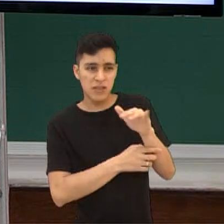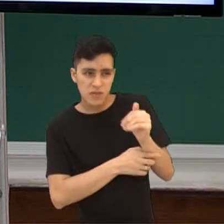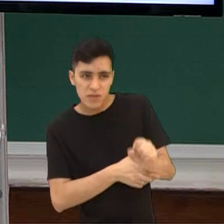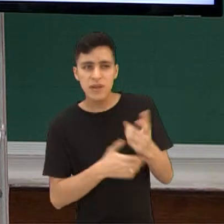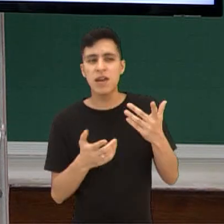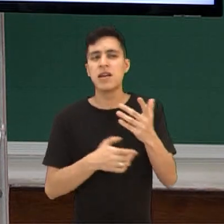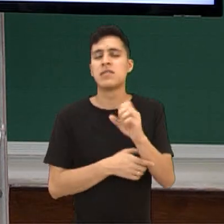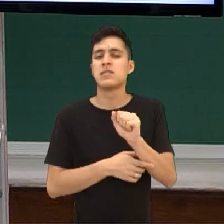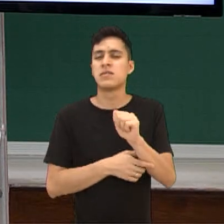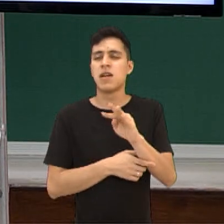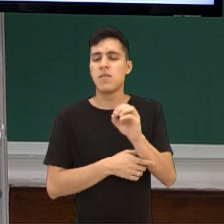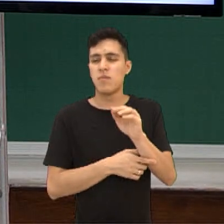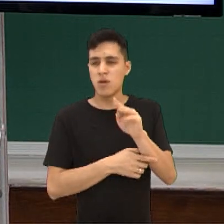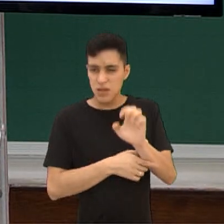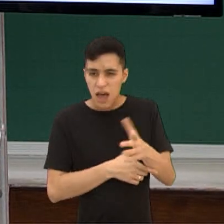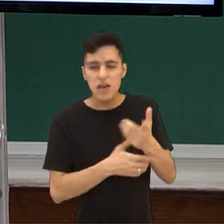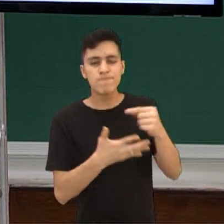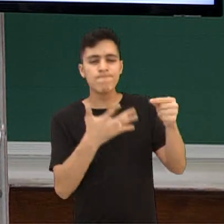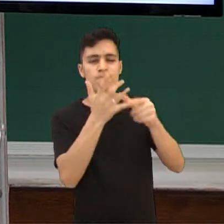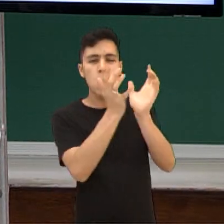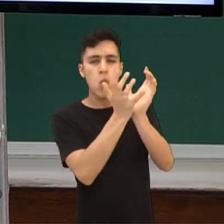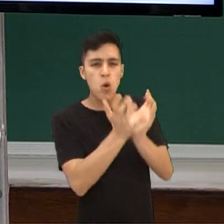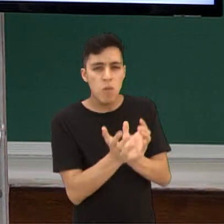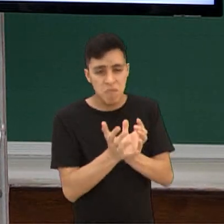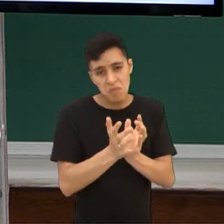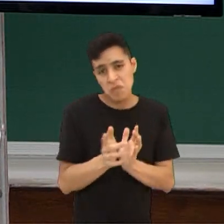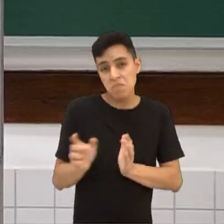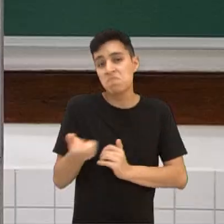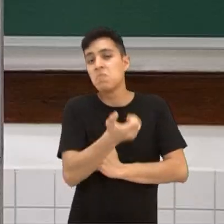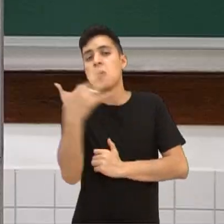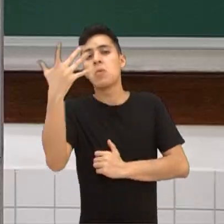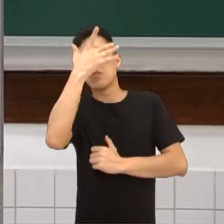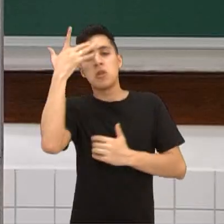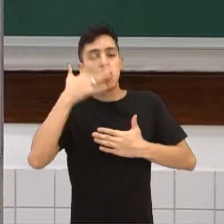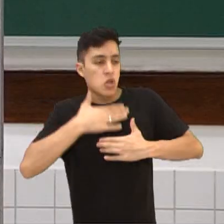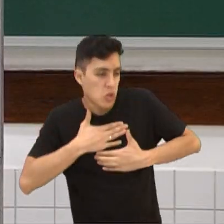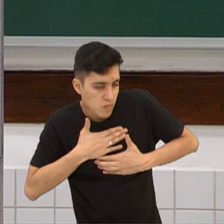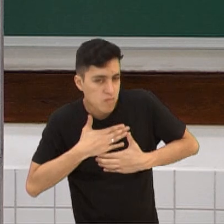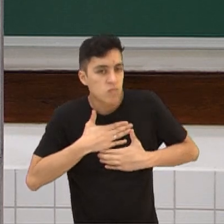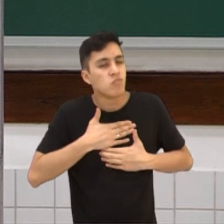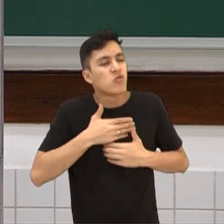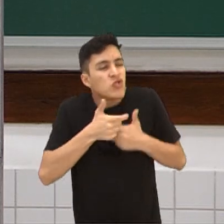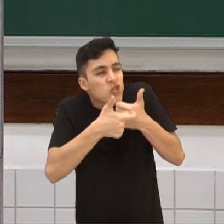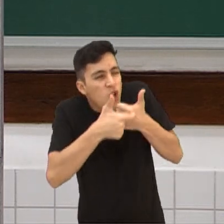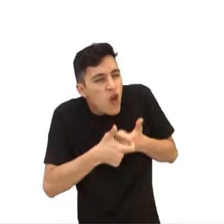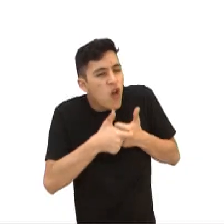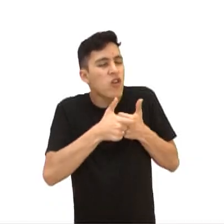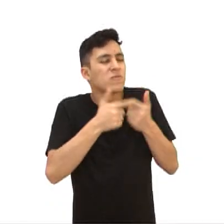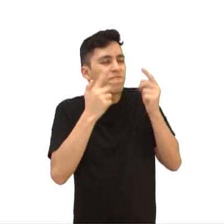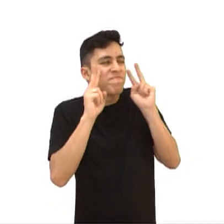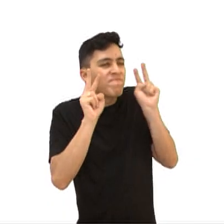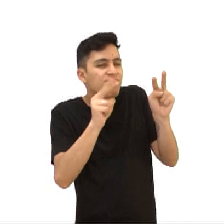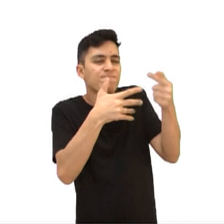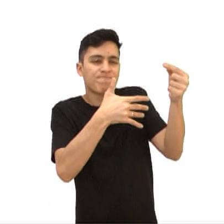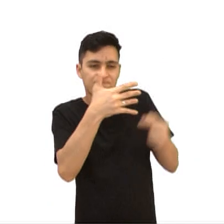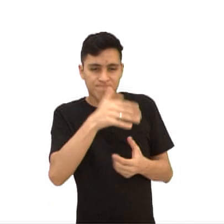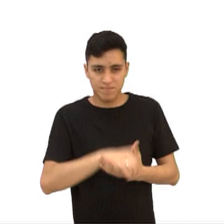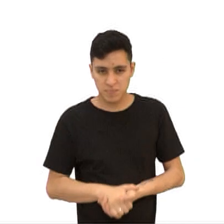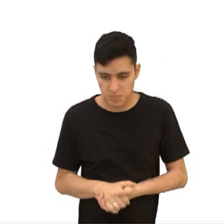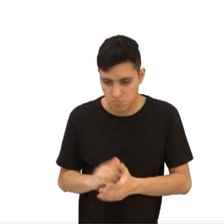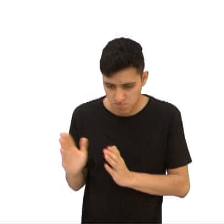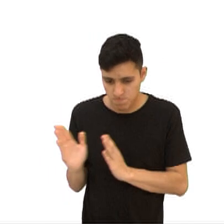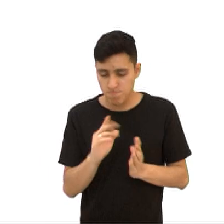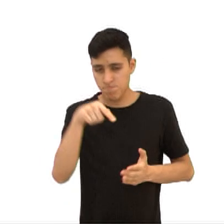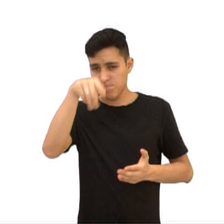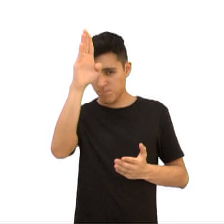Facção Central e muitos outros aí que vocês gostam e curtem muito bem, né? Assim como o rap norte-americano, o nacional